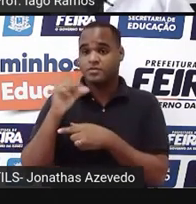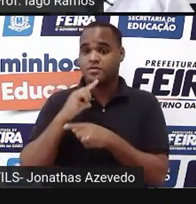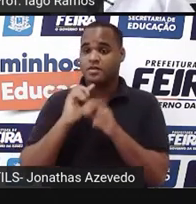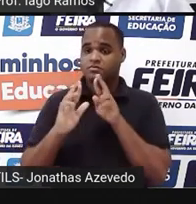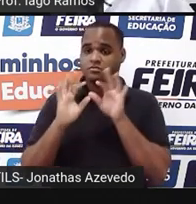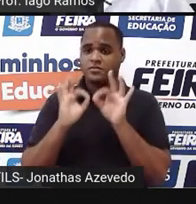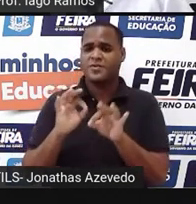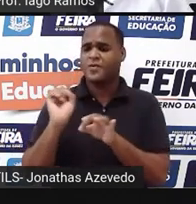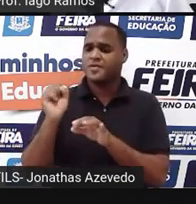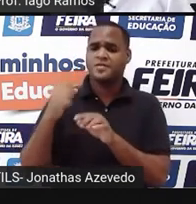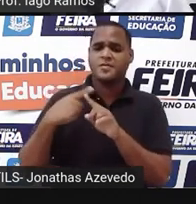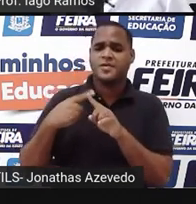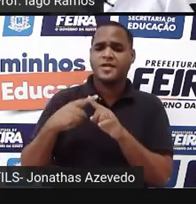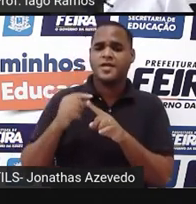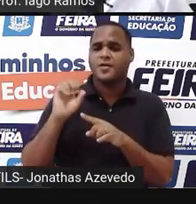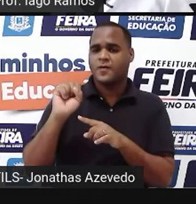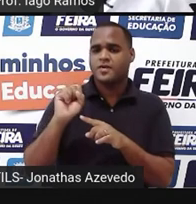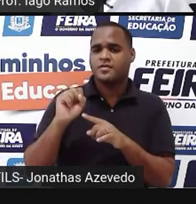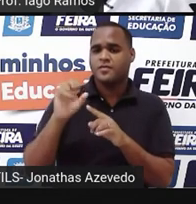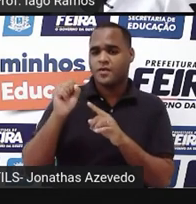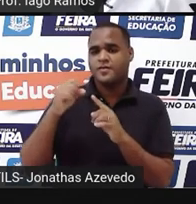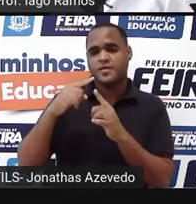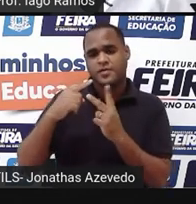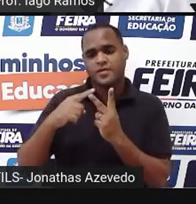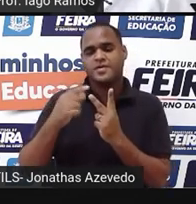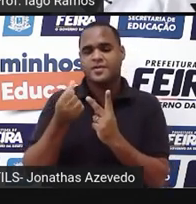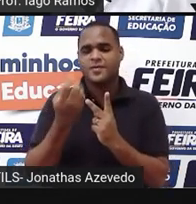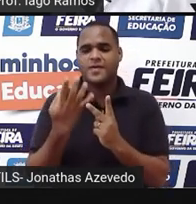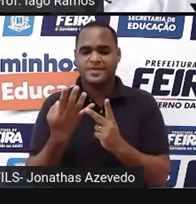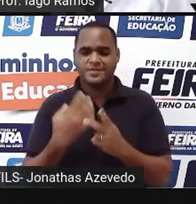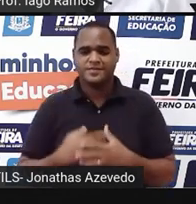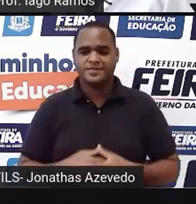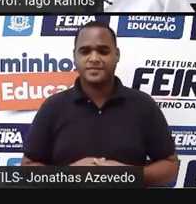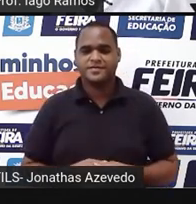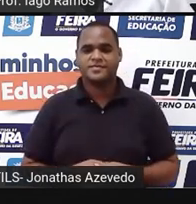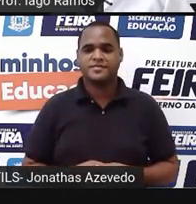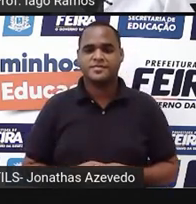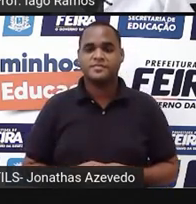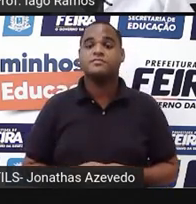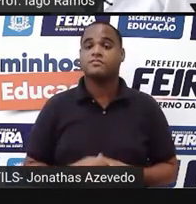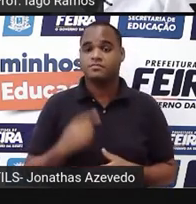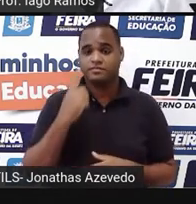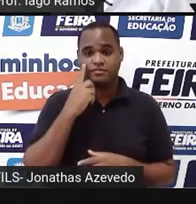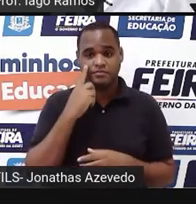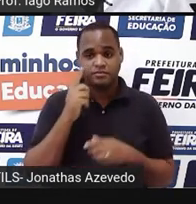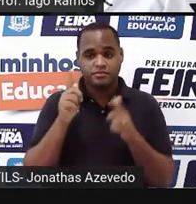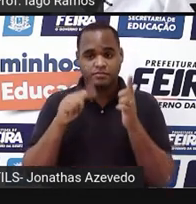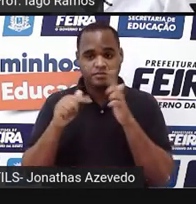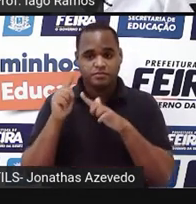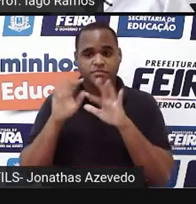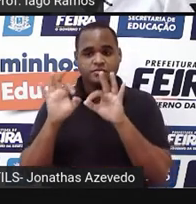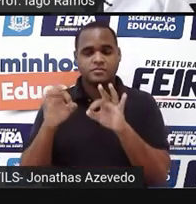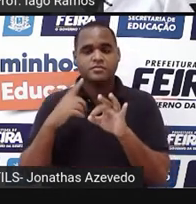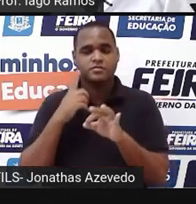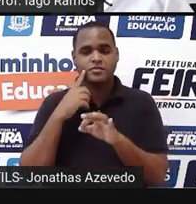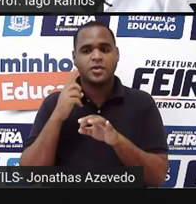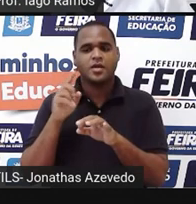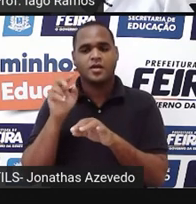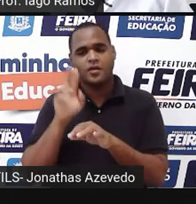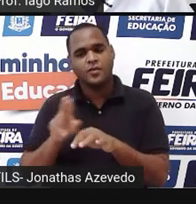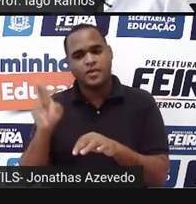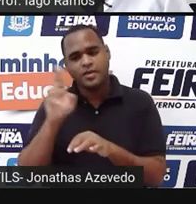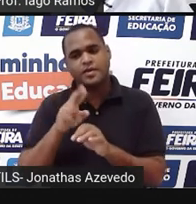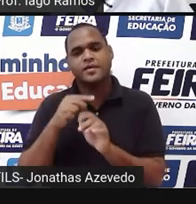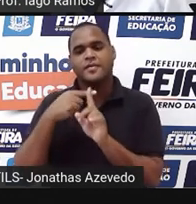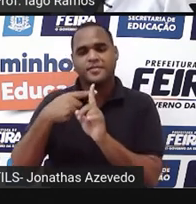8? Porque 8 vezes 8 é 64, tá? Para achar uma raiz, pega aquele mais ou menos, usa o